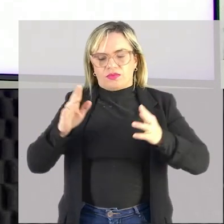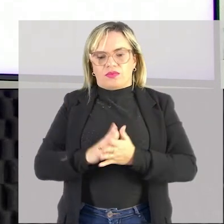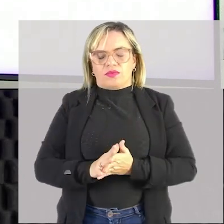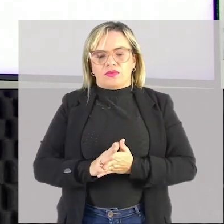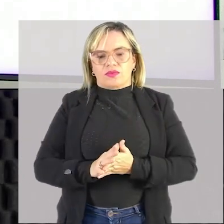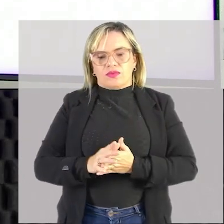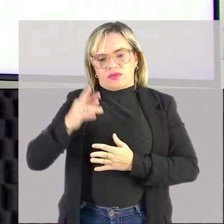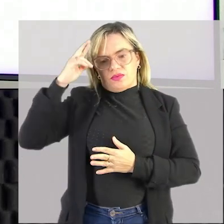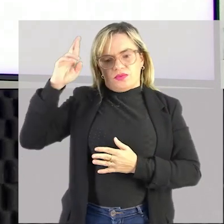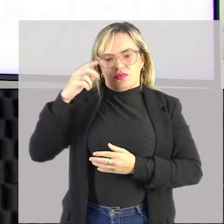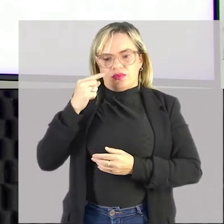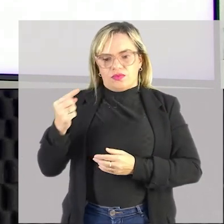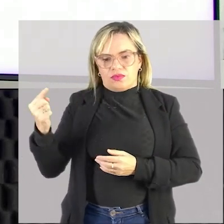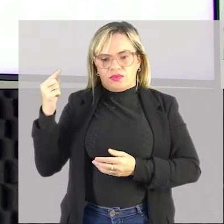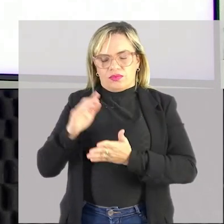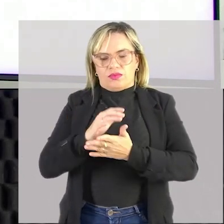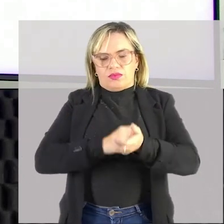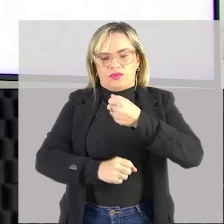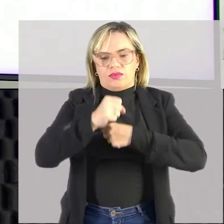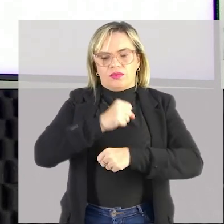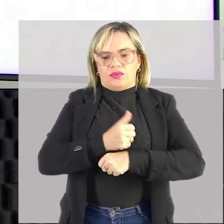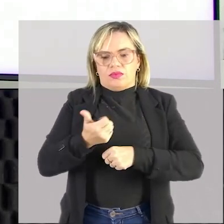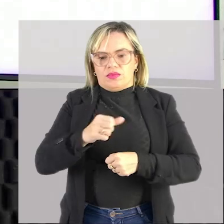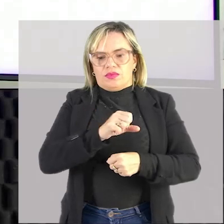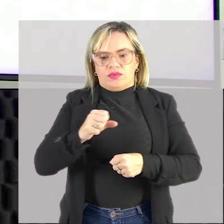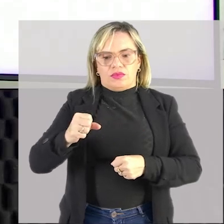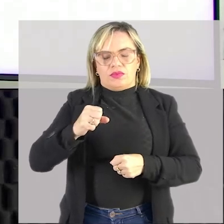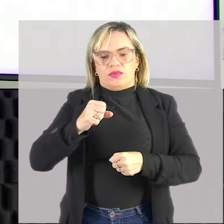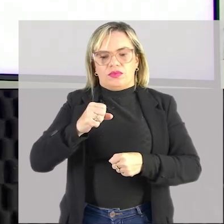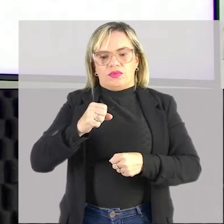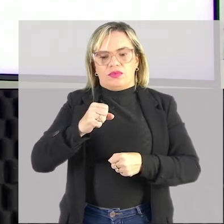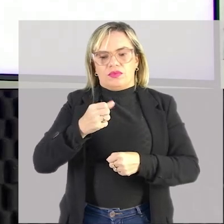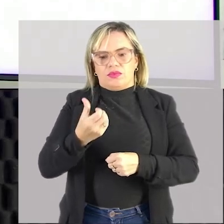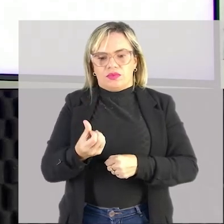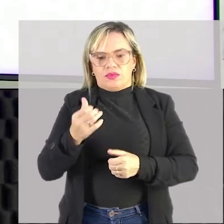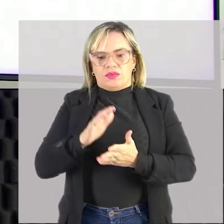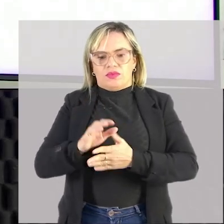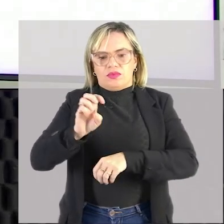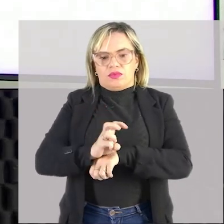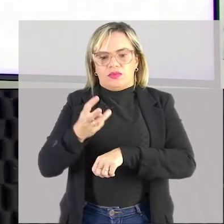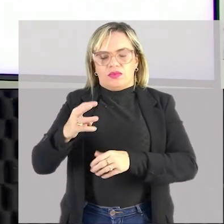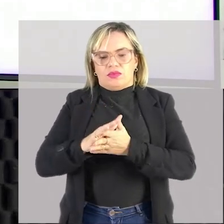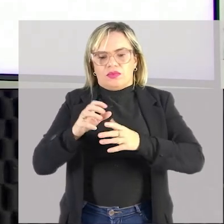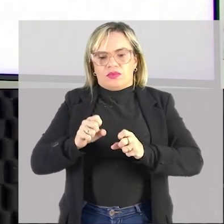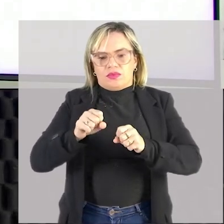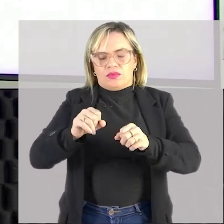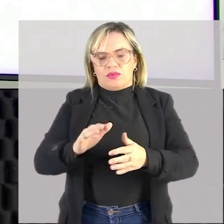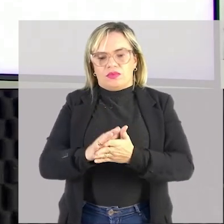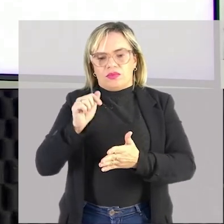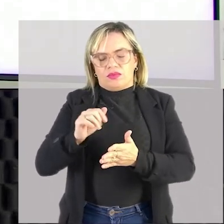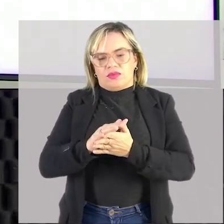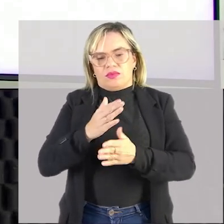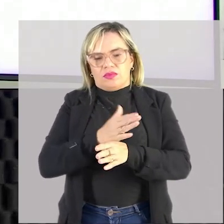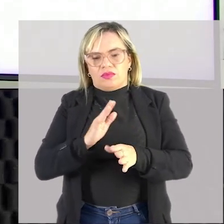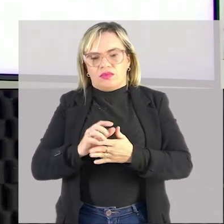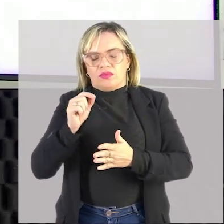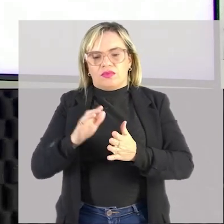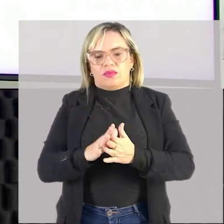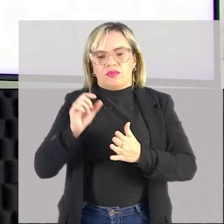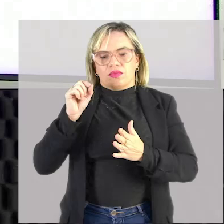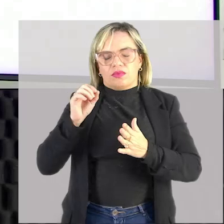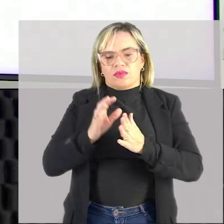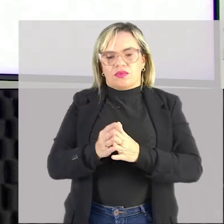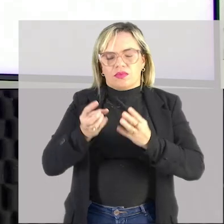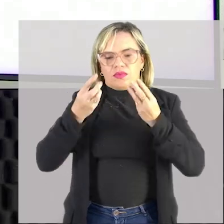No Maranhão colonial, a atividade missionária dos jesuítas também gerou conflitos de interesses sobre a questão jesuítica no Maranhão. Nesse